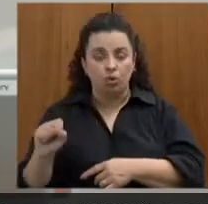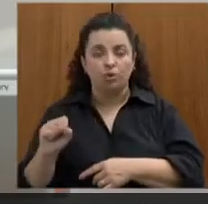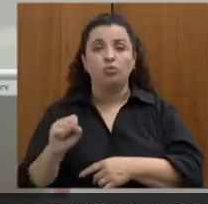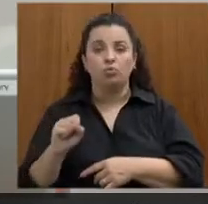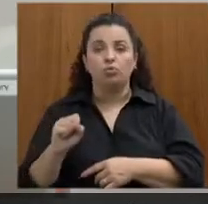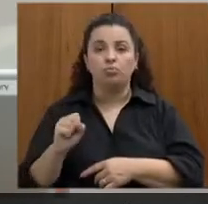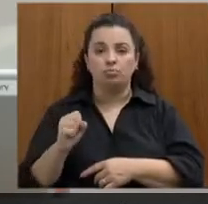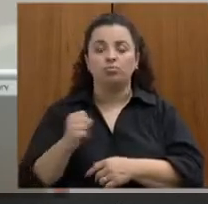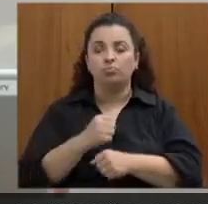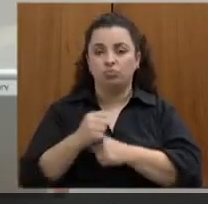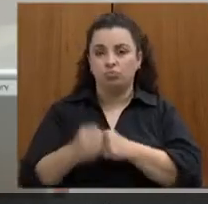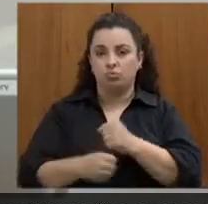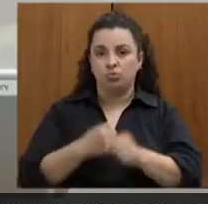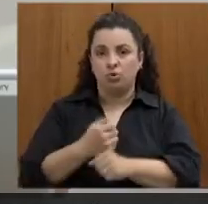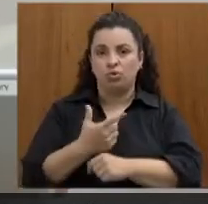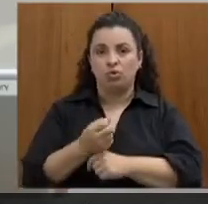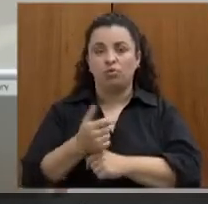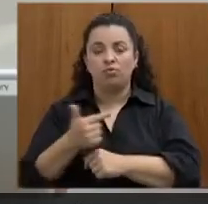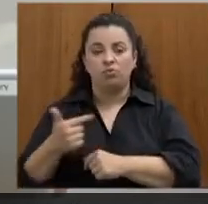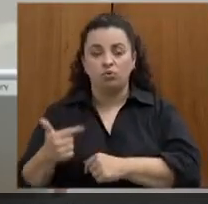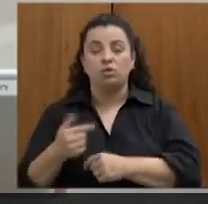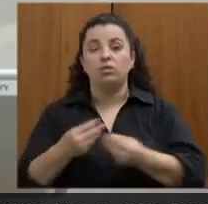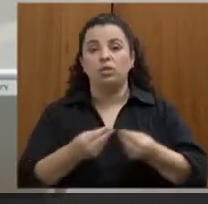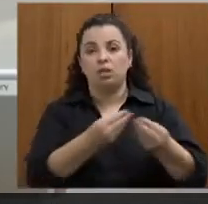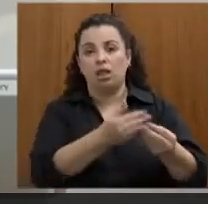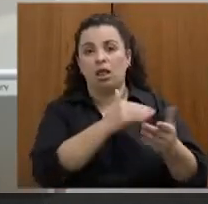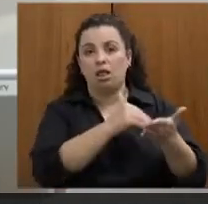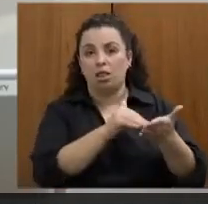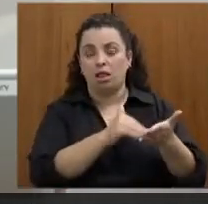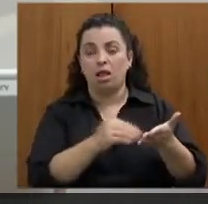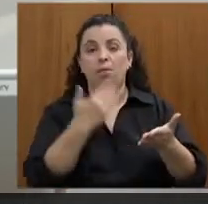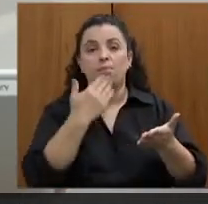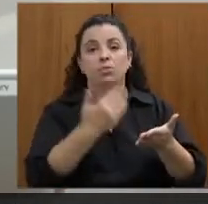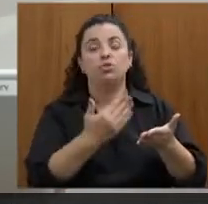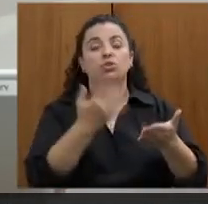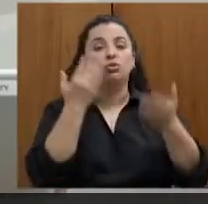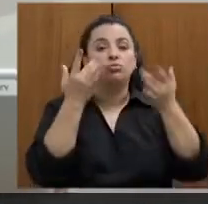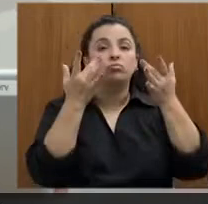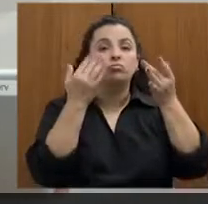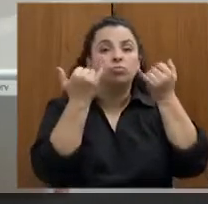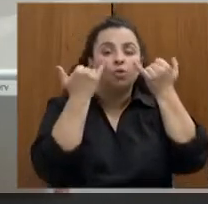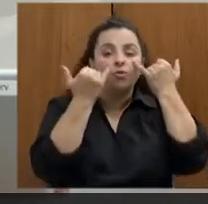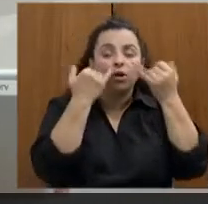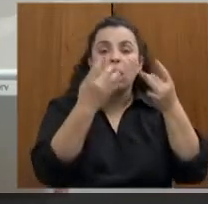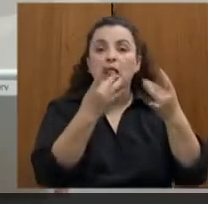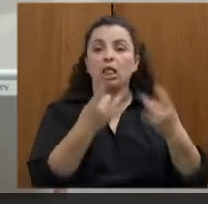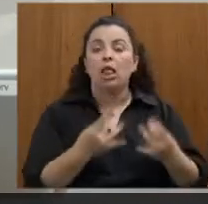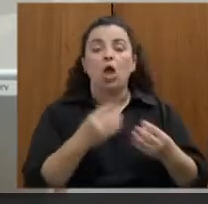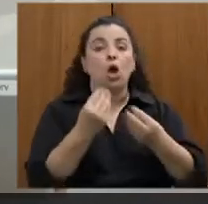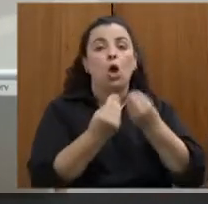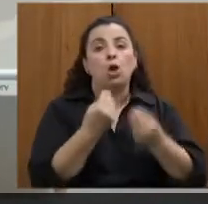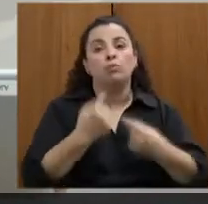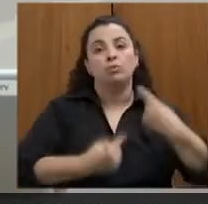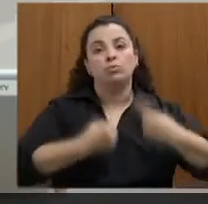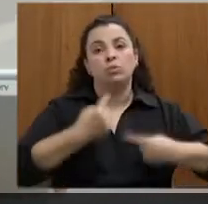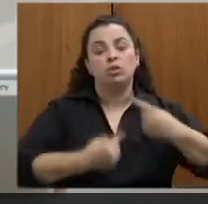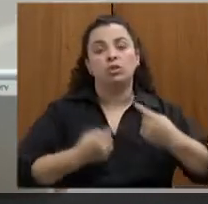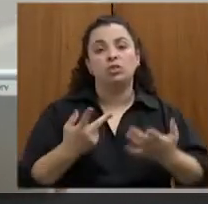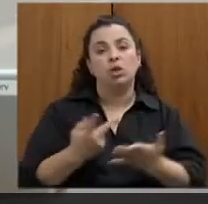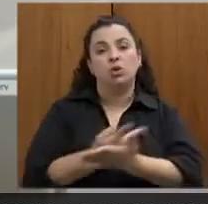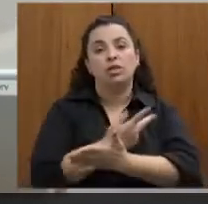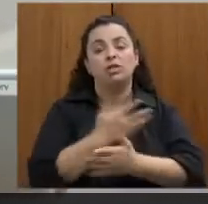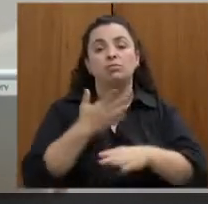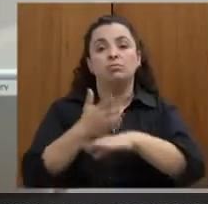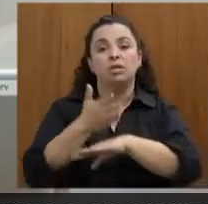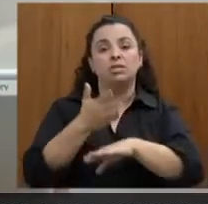seja encaminhado à Secretaria de Estado de Desenvolvimento Social pedido de informações acerca das políticas existentes para acesso